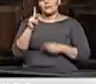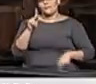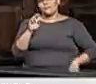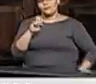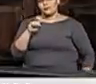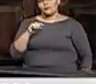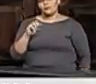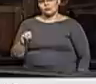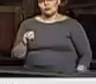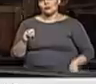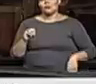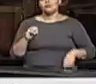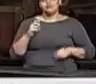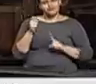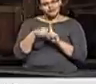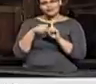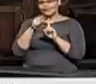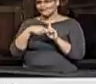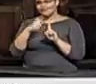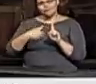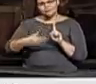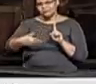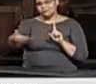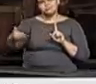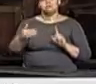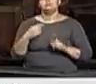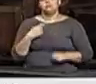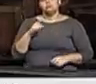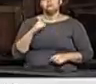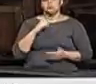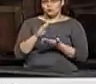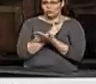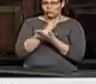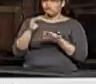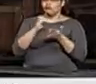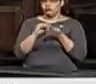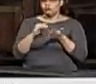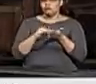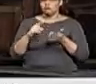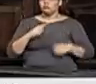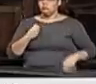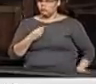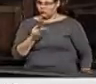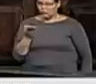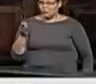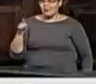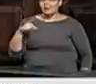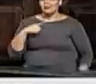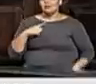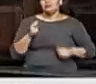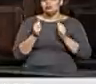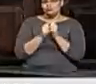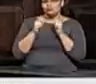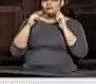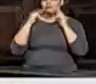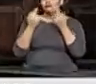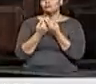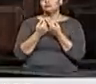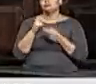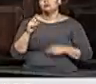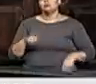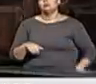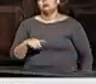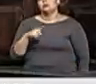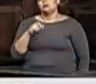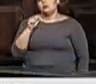Pezão todo mês, e tem alguns secretários aqui que participaram dela, como o André